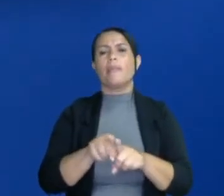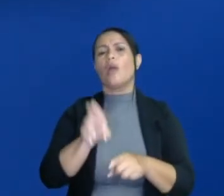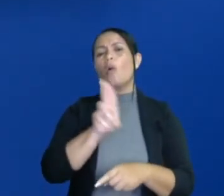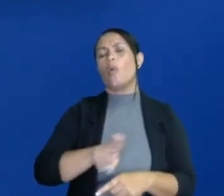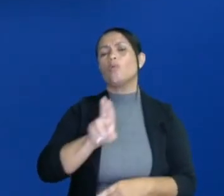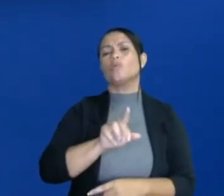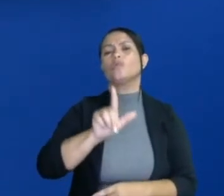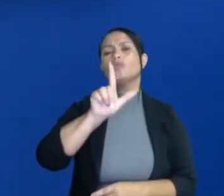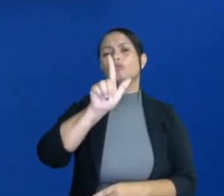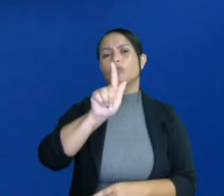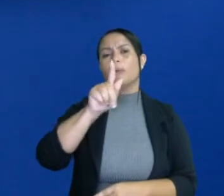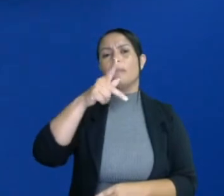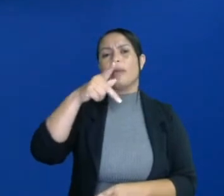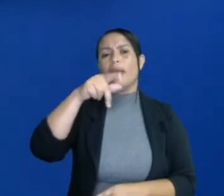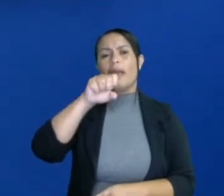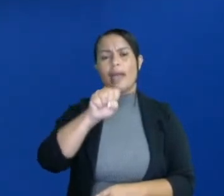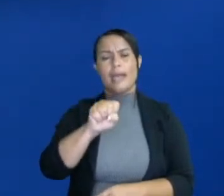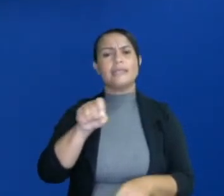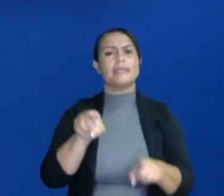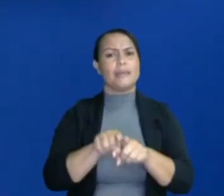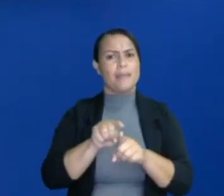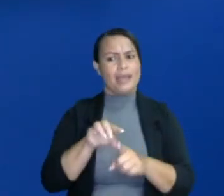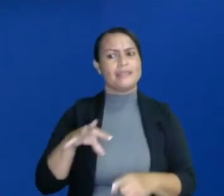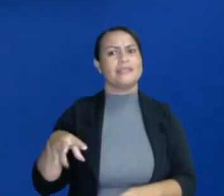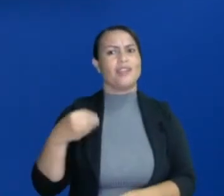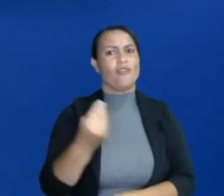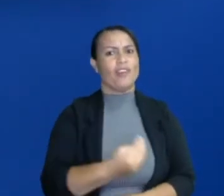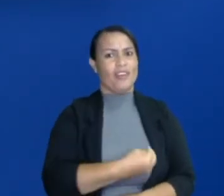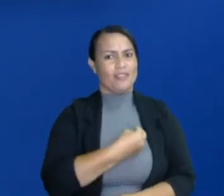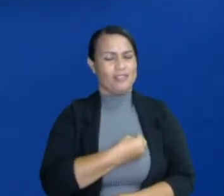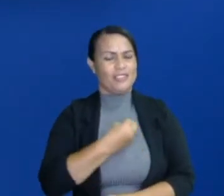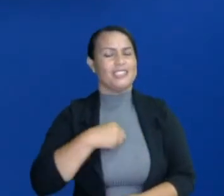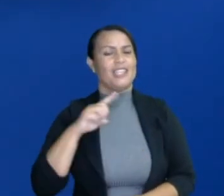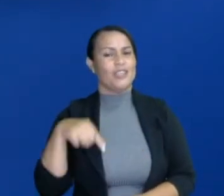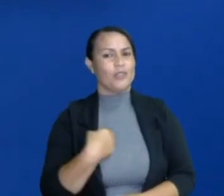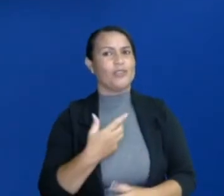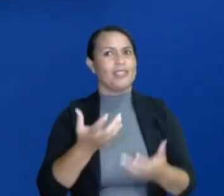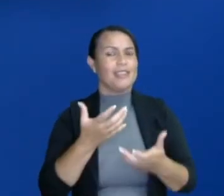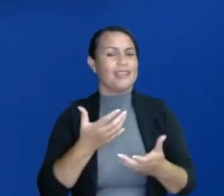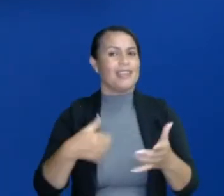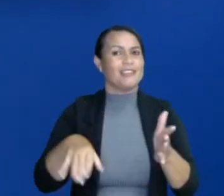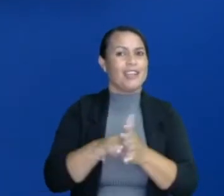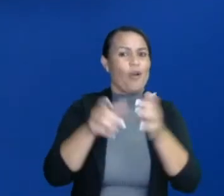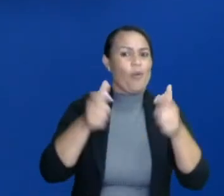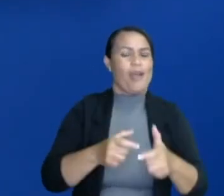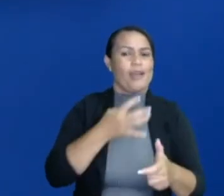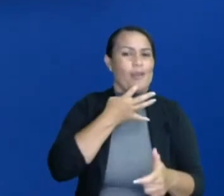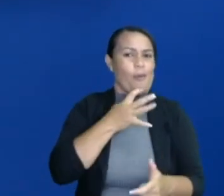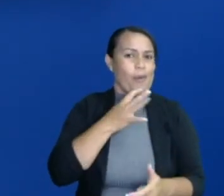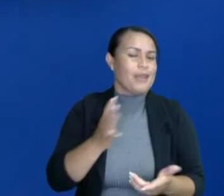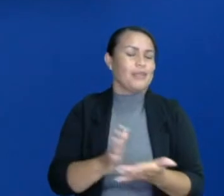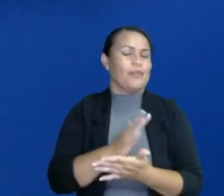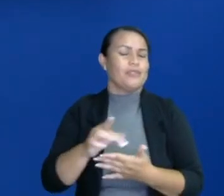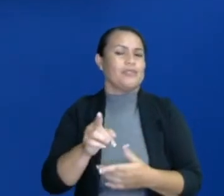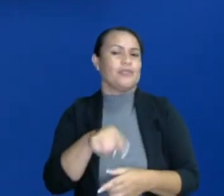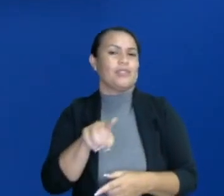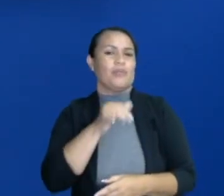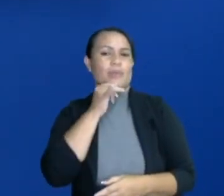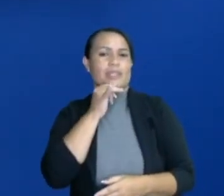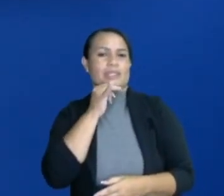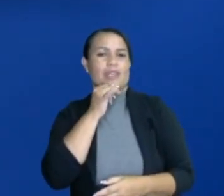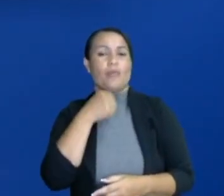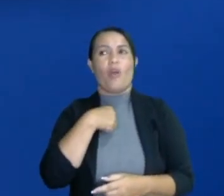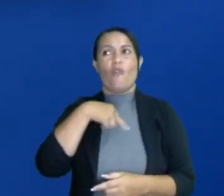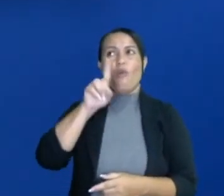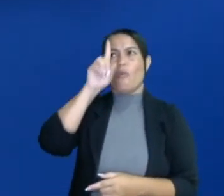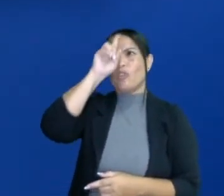utilização de GPS e, lógico, o GPS salva a vida da gente quando a gente quer chegar a um determinado lugar que a gente não conhece, né? Muitas vezes você vai se pegar, vou para